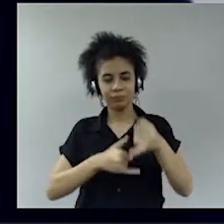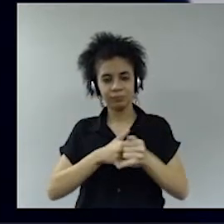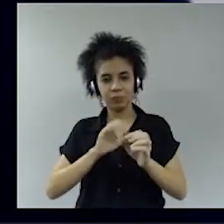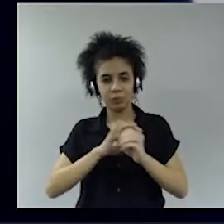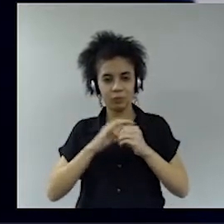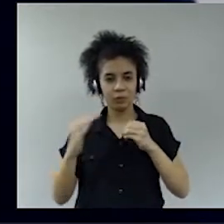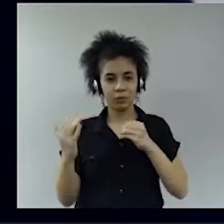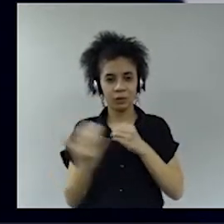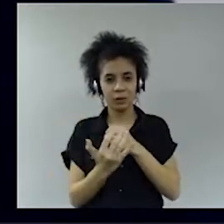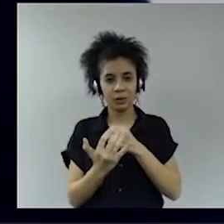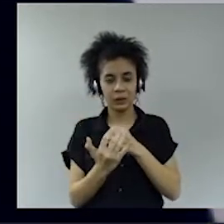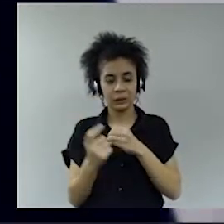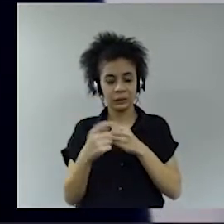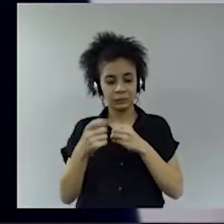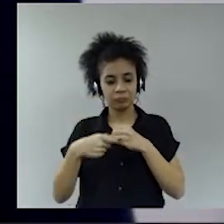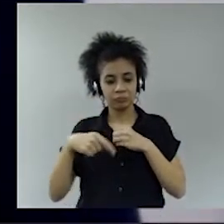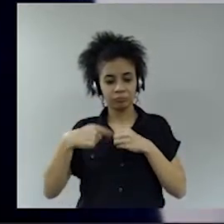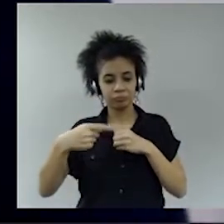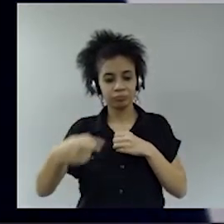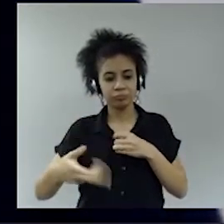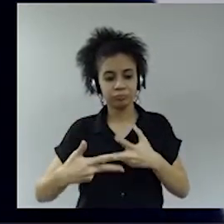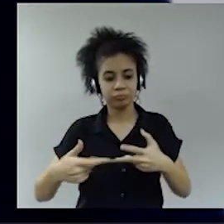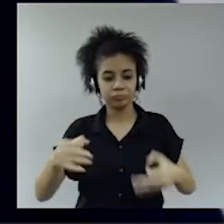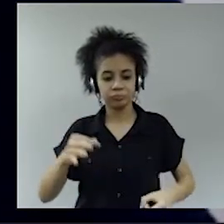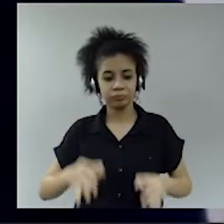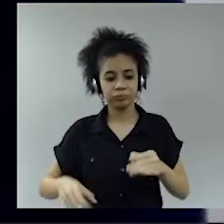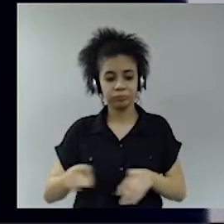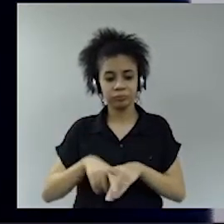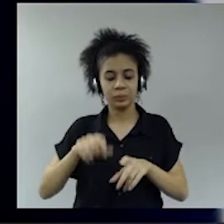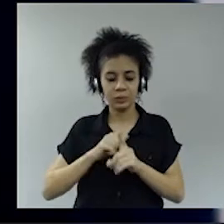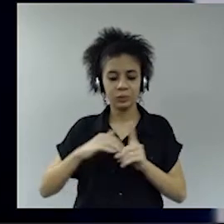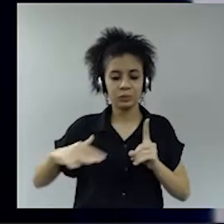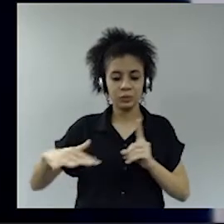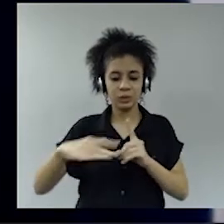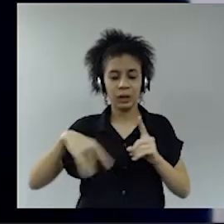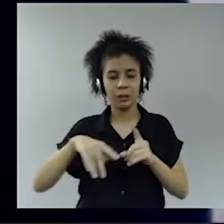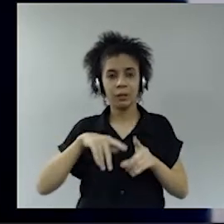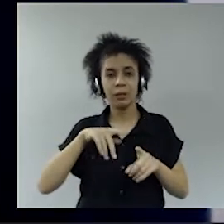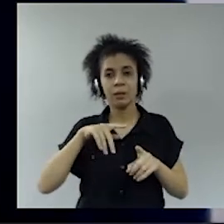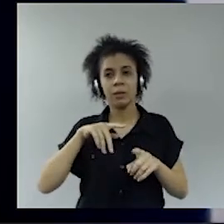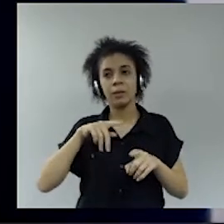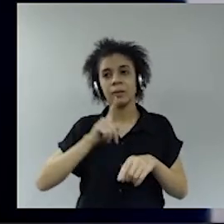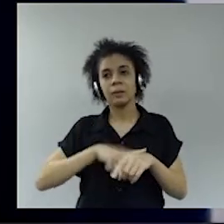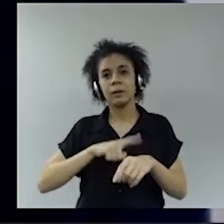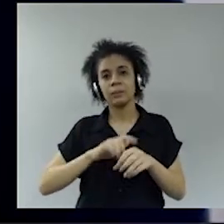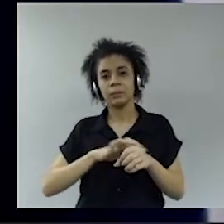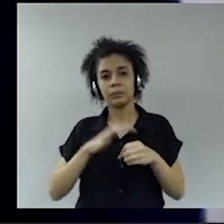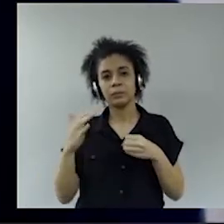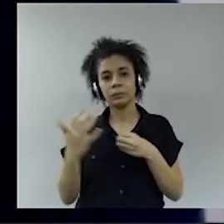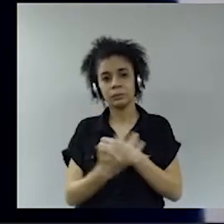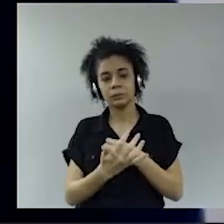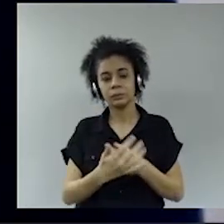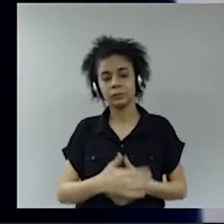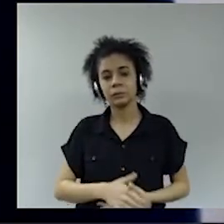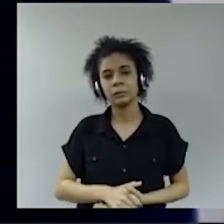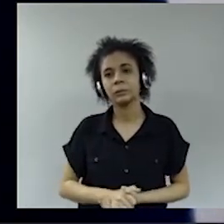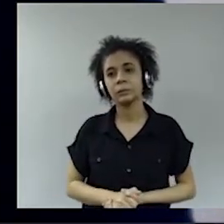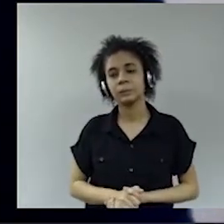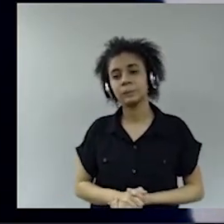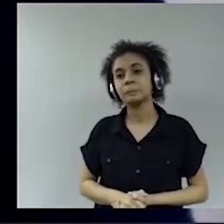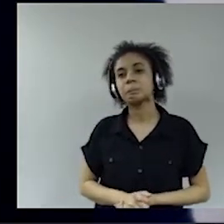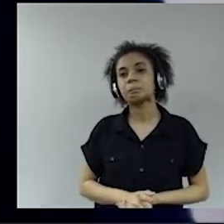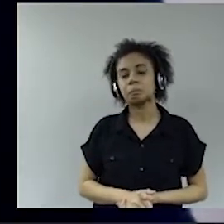Covid-19, repercussões jurídicas e sociais da pandemia. Quero